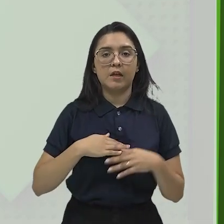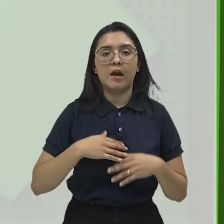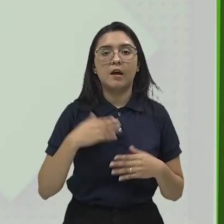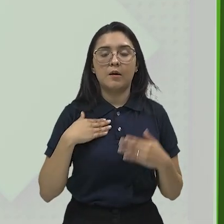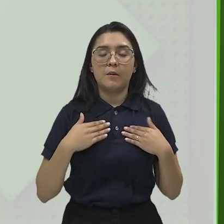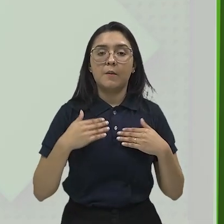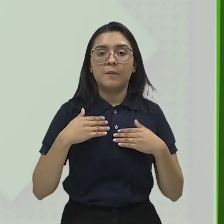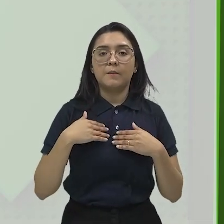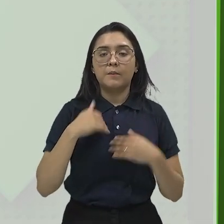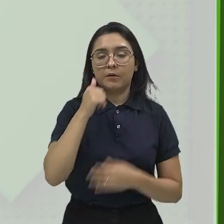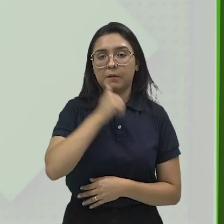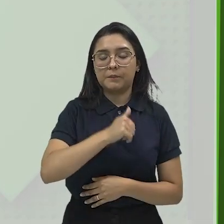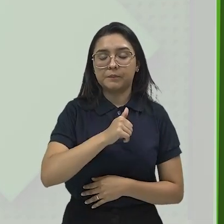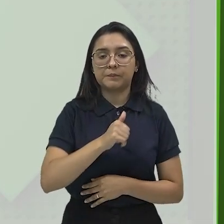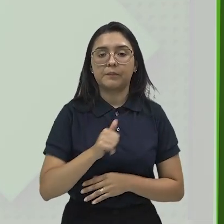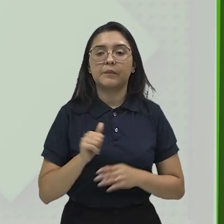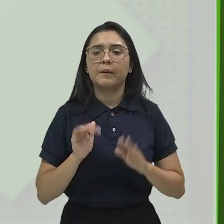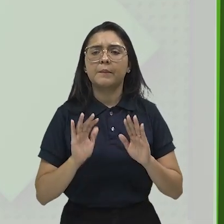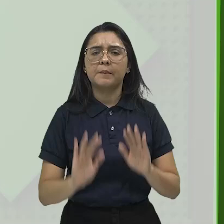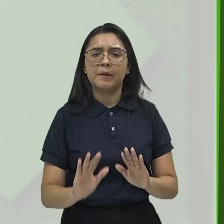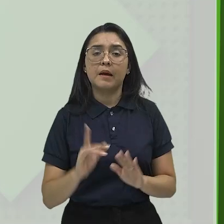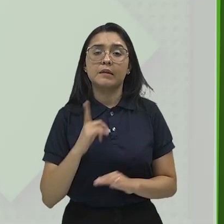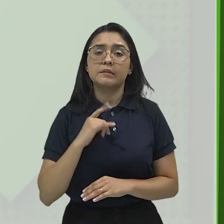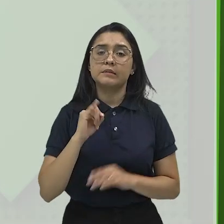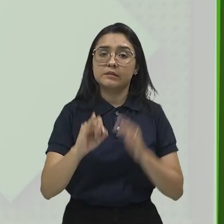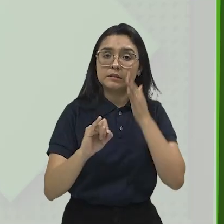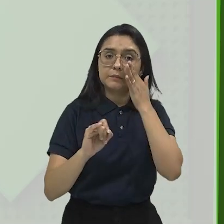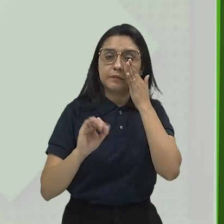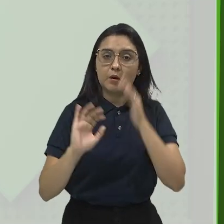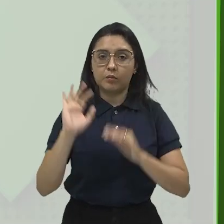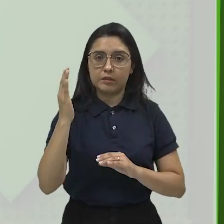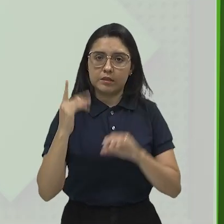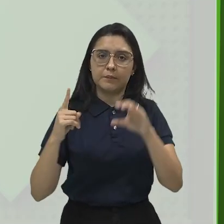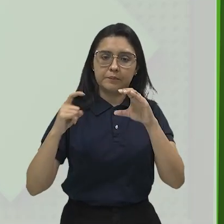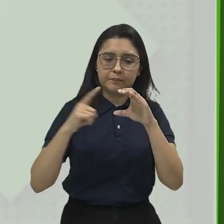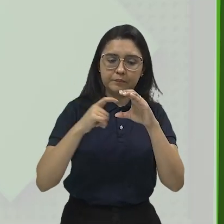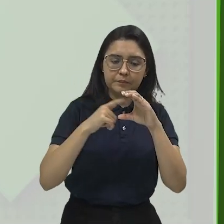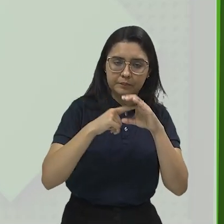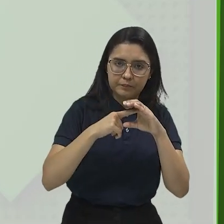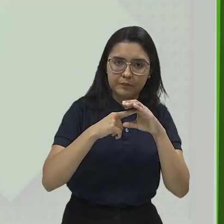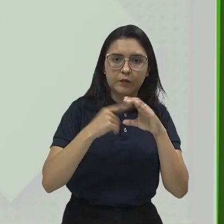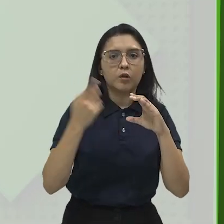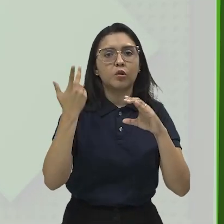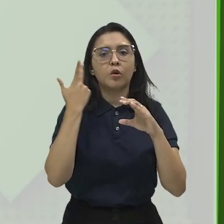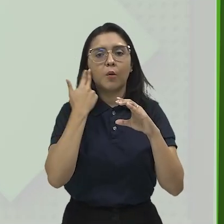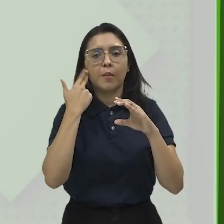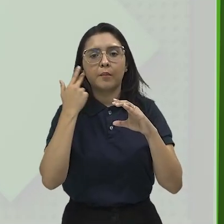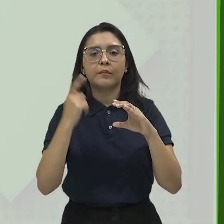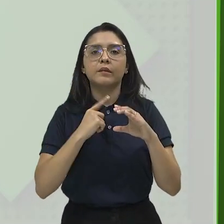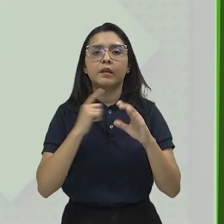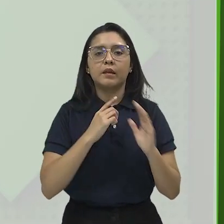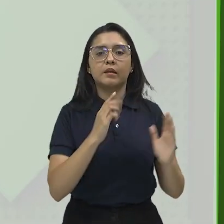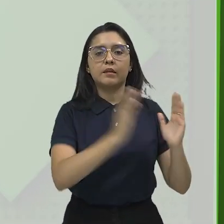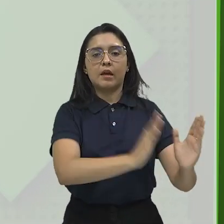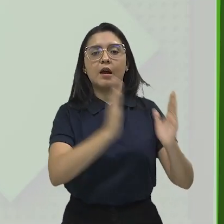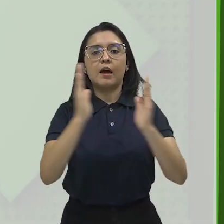feminino. Mas quando ocorre a nidação, né, o processo normal, nós temos a próxima